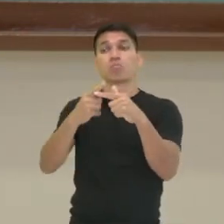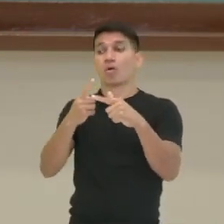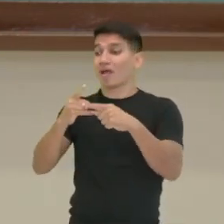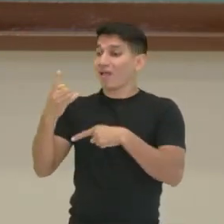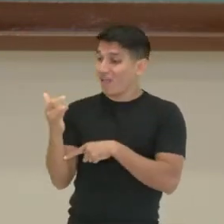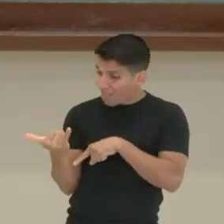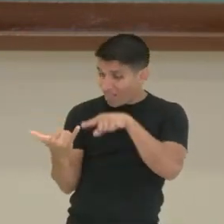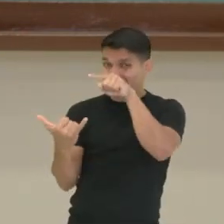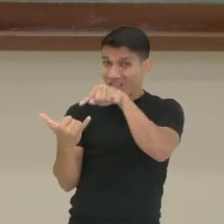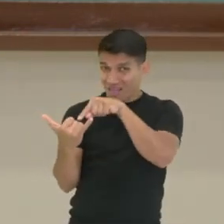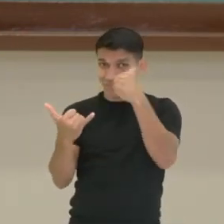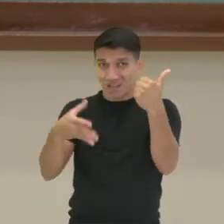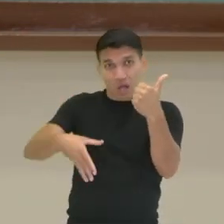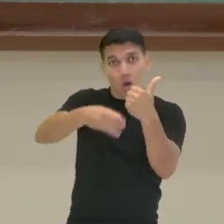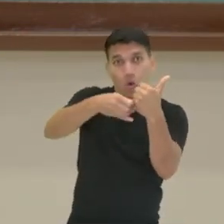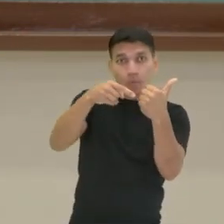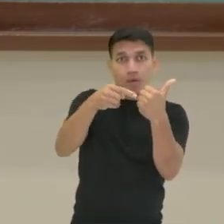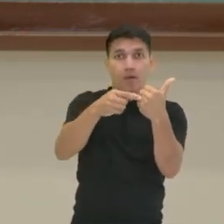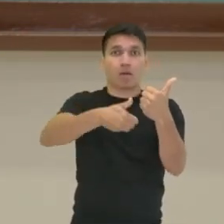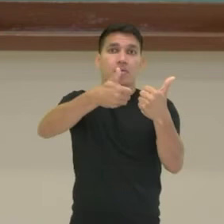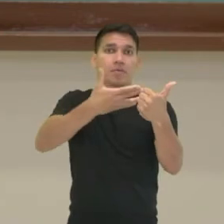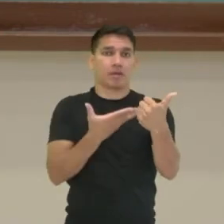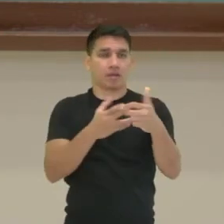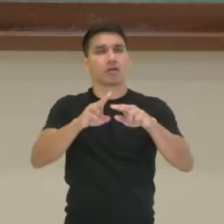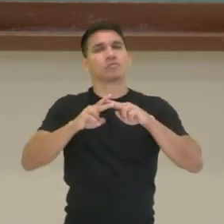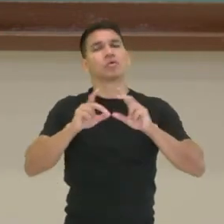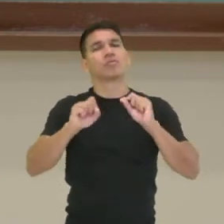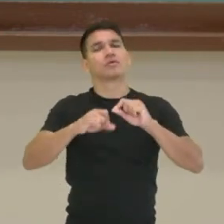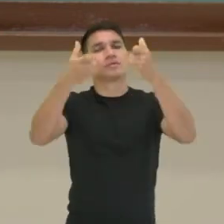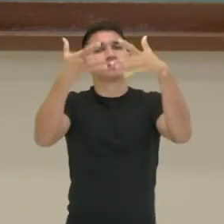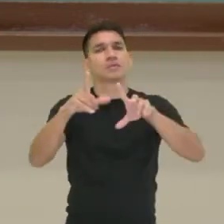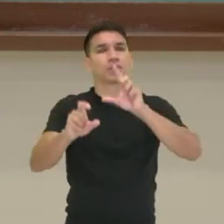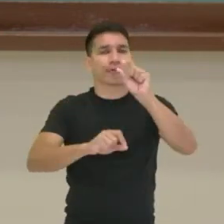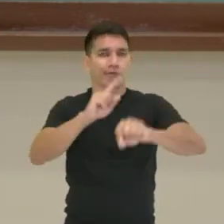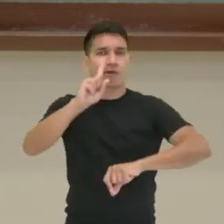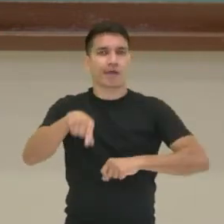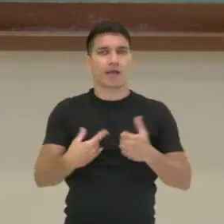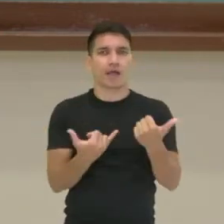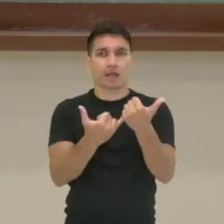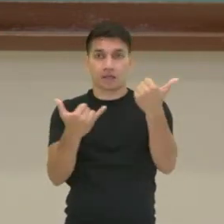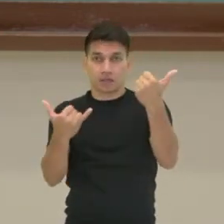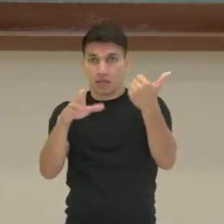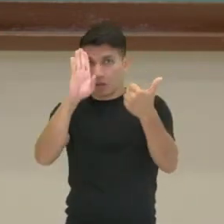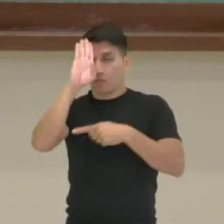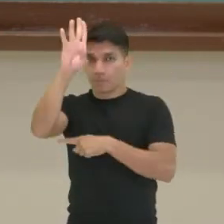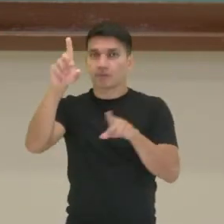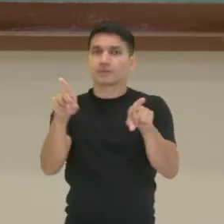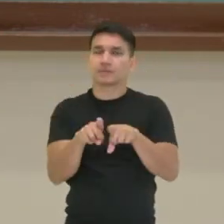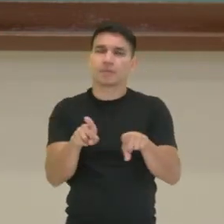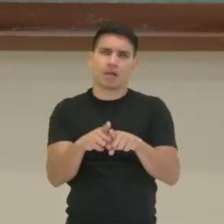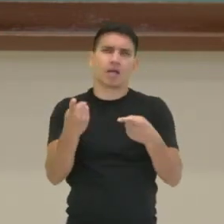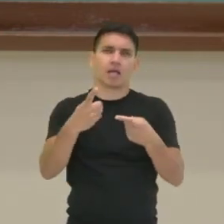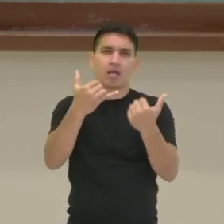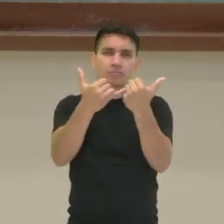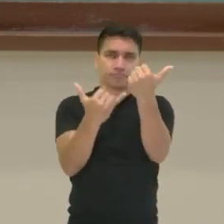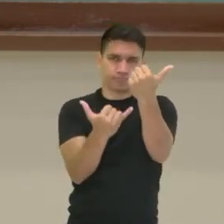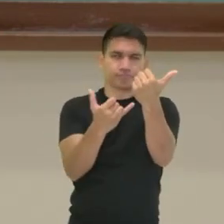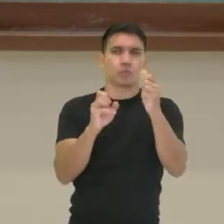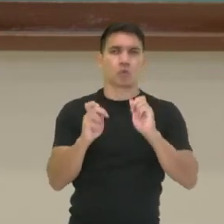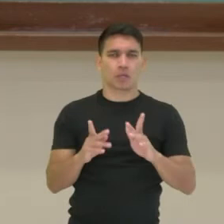Né? No caso, a primeira ali, e aí nós temos a chamada oração principal e subordinada.